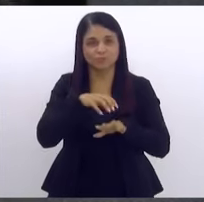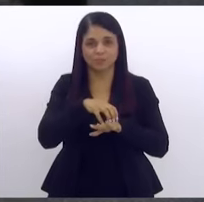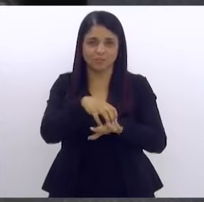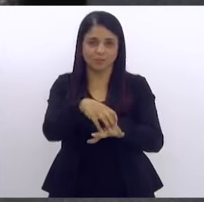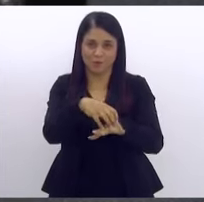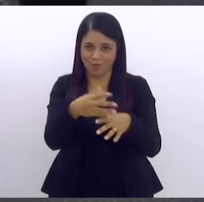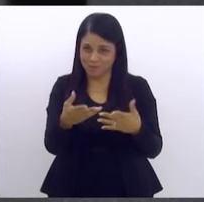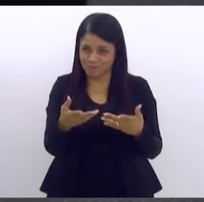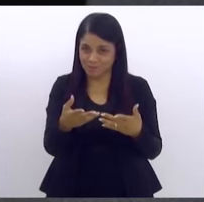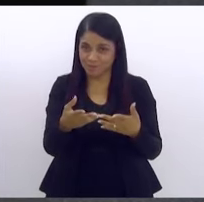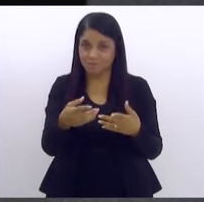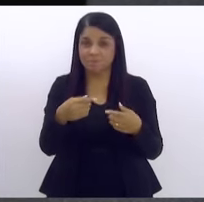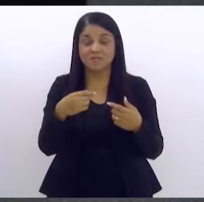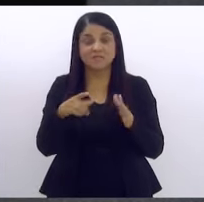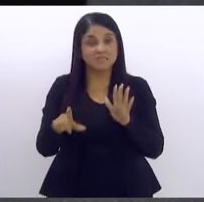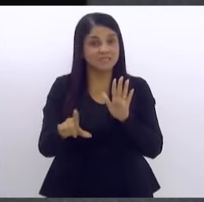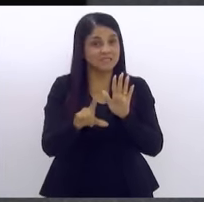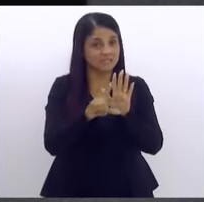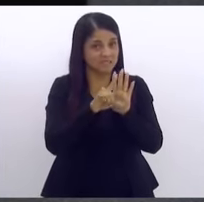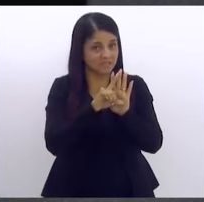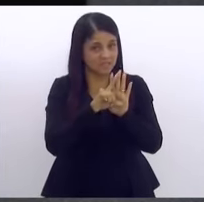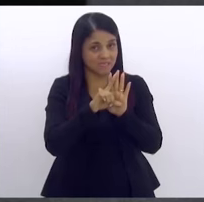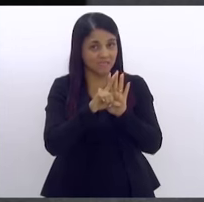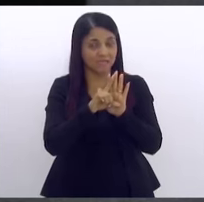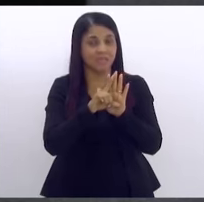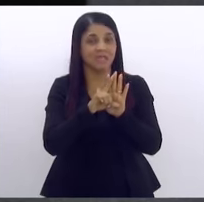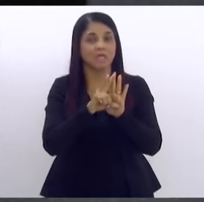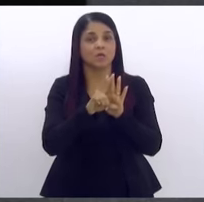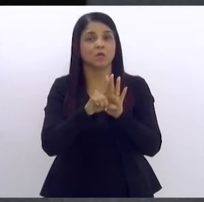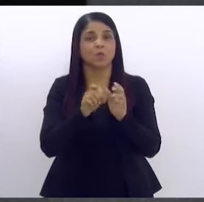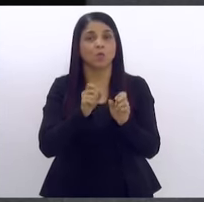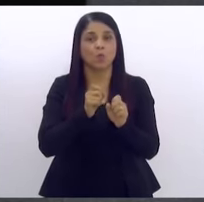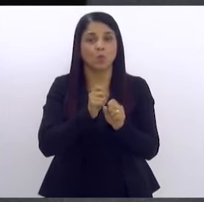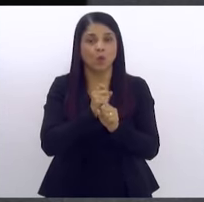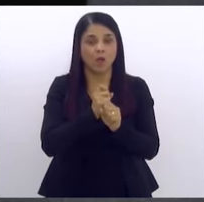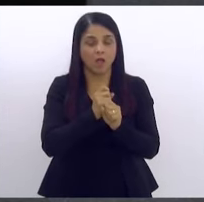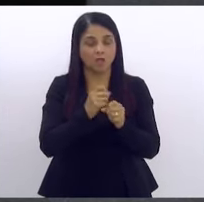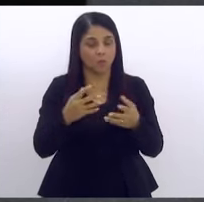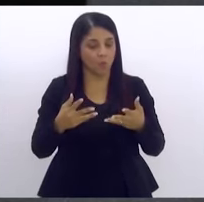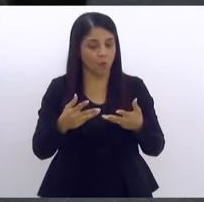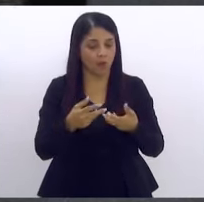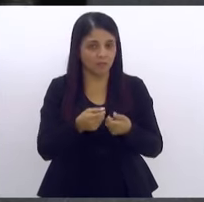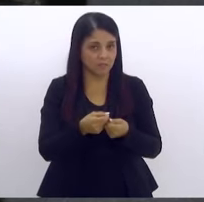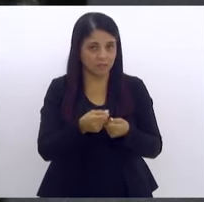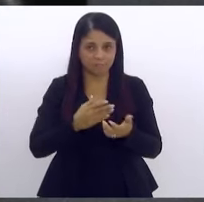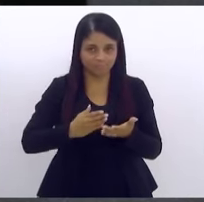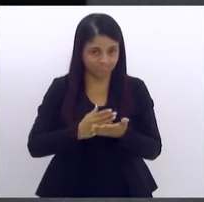transporte. E aí, se essa lei, em relação ao ano, à qualidade do transporte, não for aprovada,